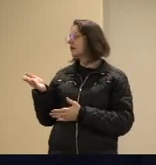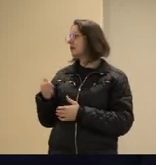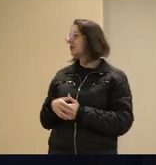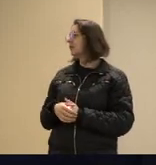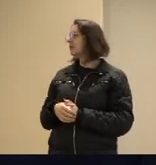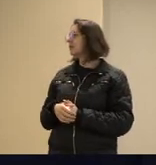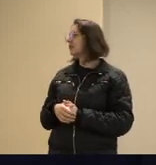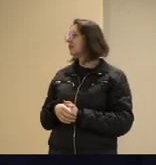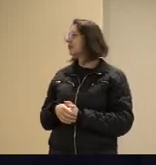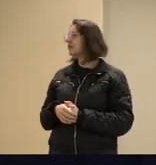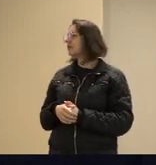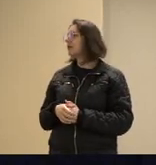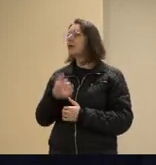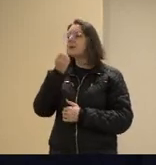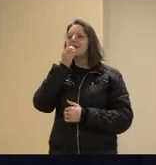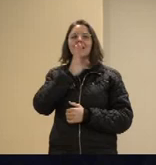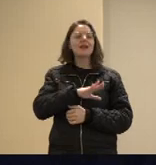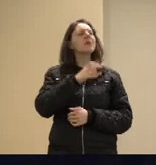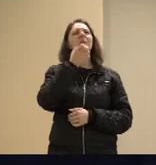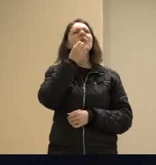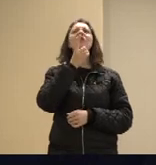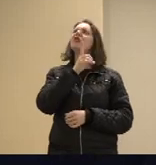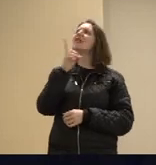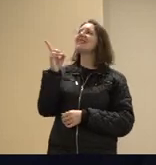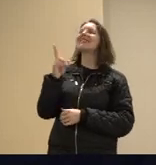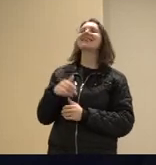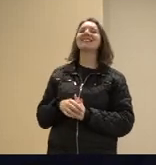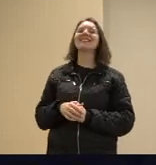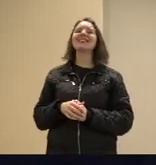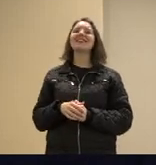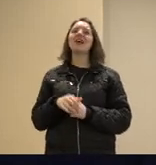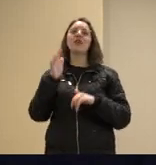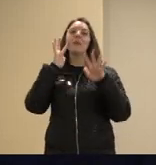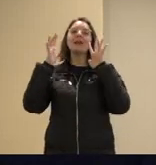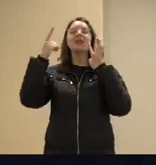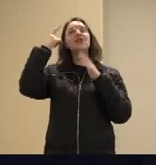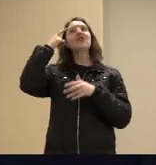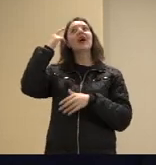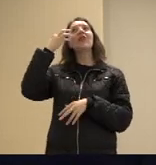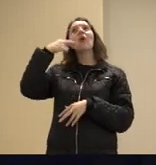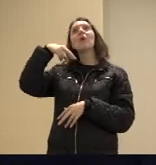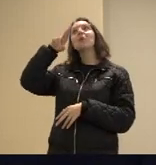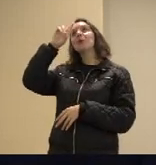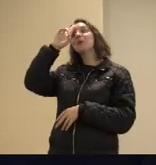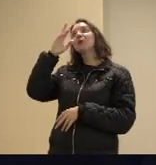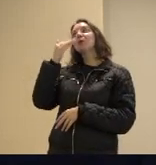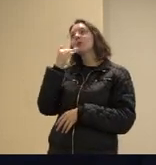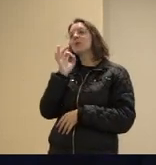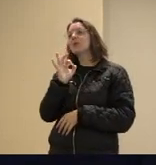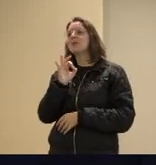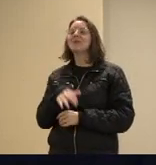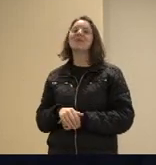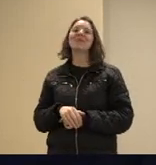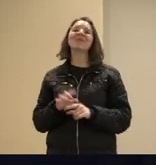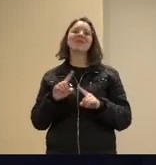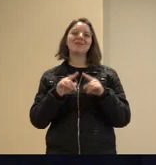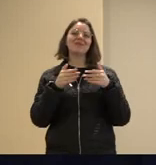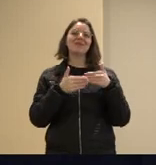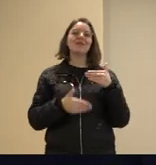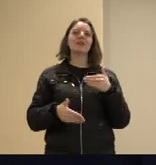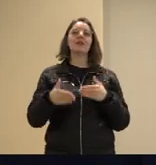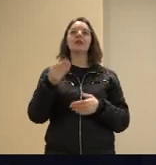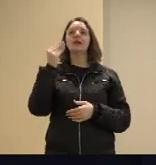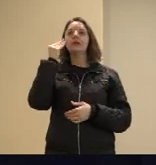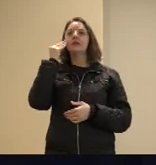Boa tarde. Boa tarde, não, bom dia. Acho que já estou pensando no almoço já. Mas vamos lá. Vou tentar